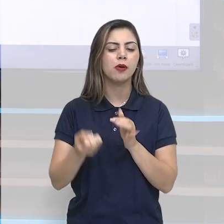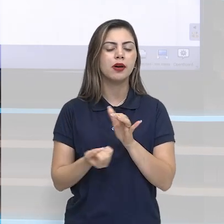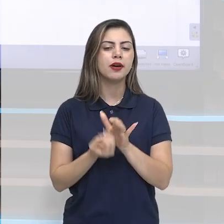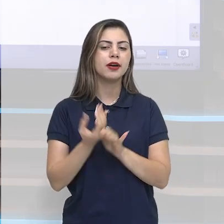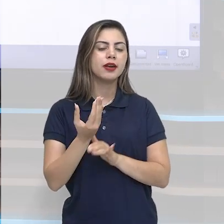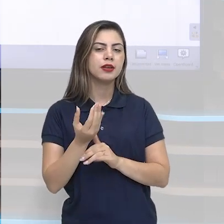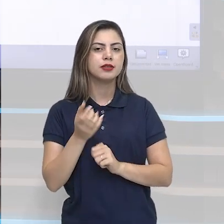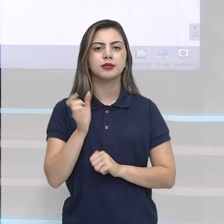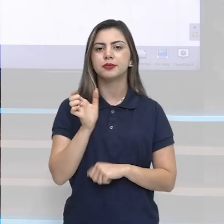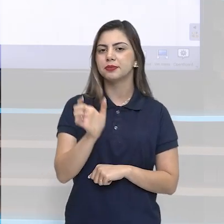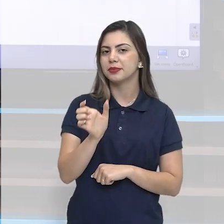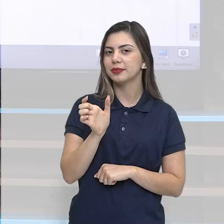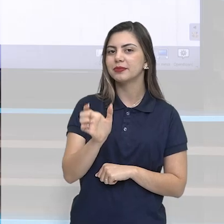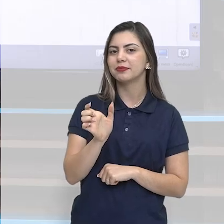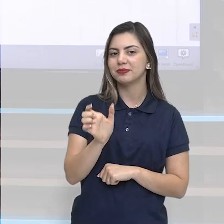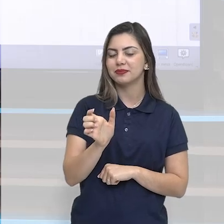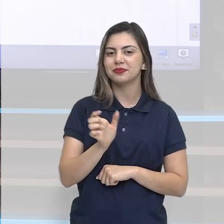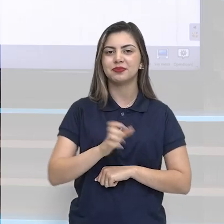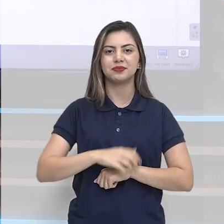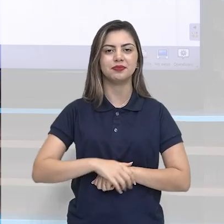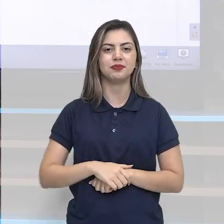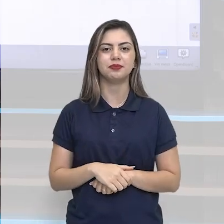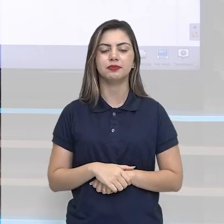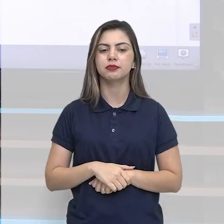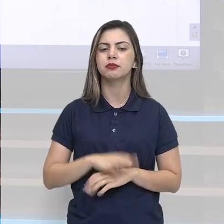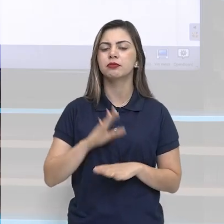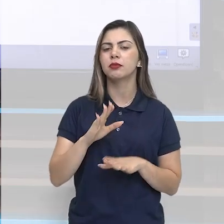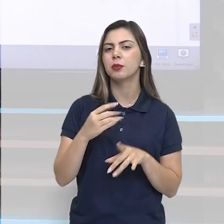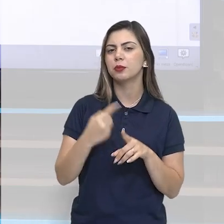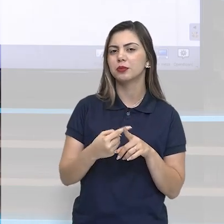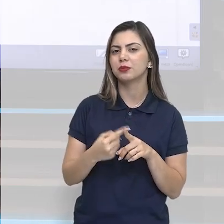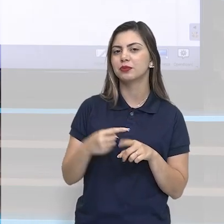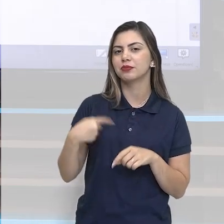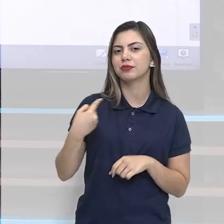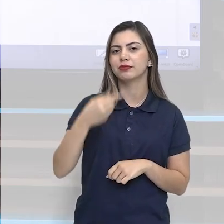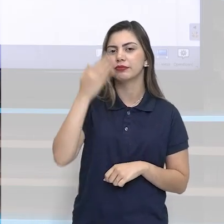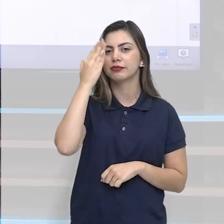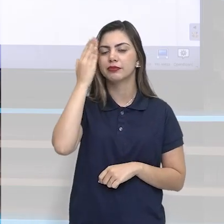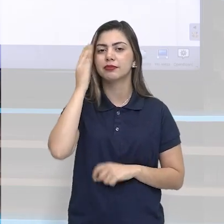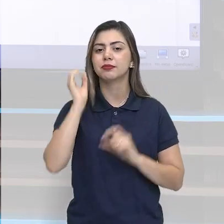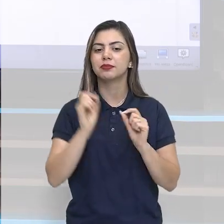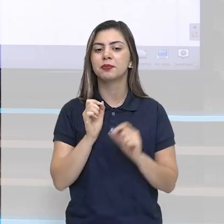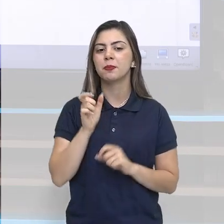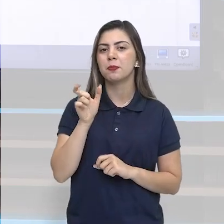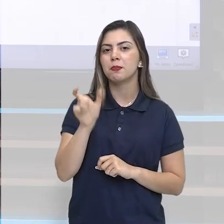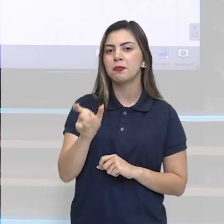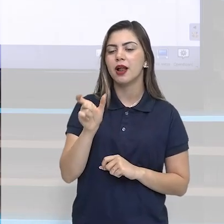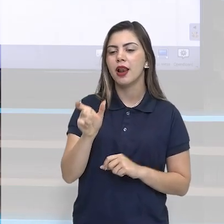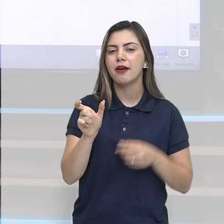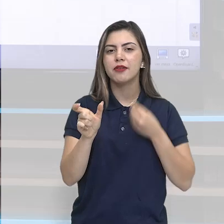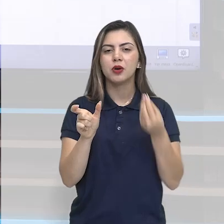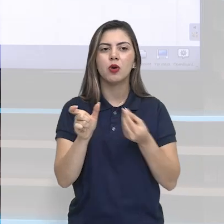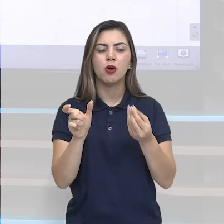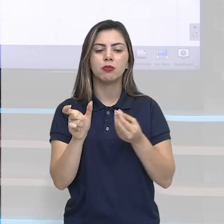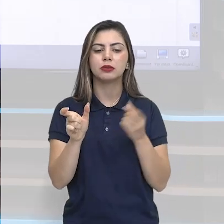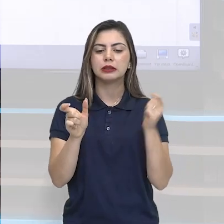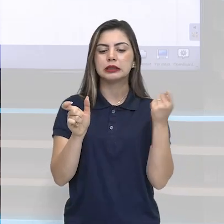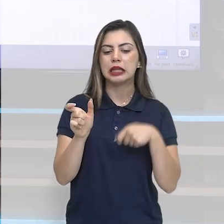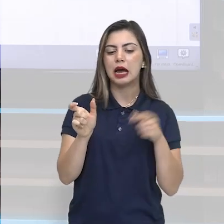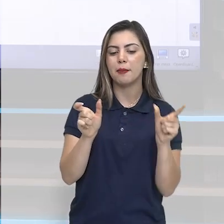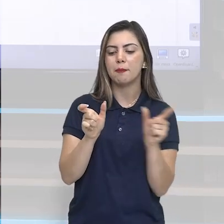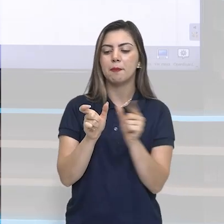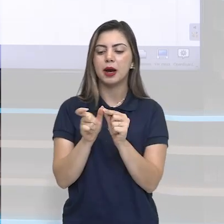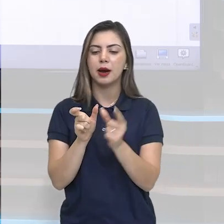então, o processo de formação de palavras. Porque as palavras são como células que se multiplicam,